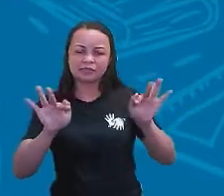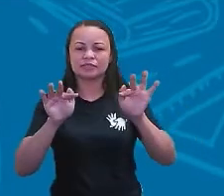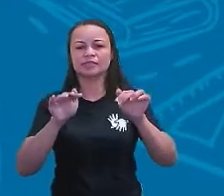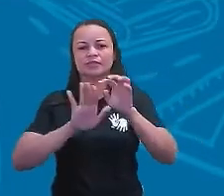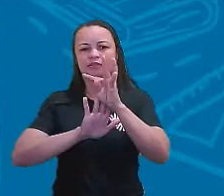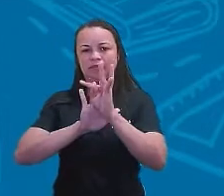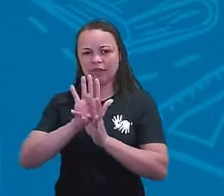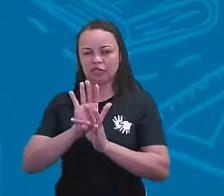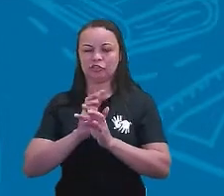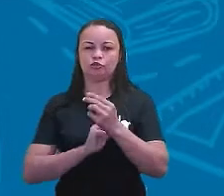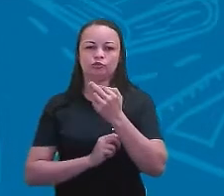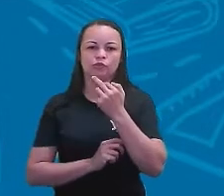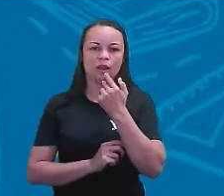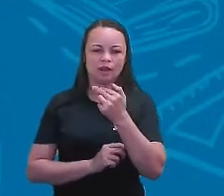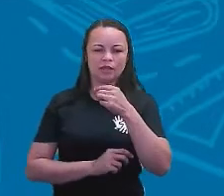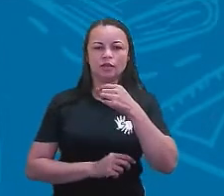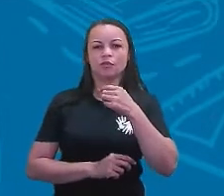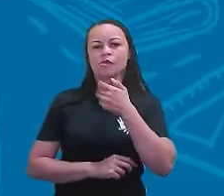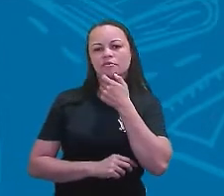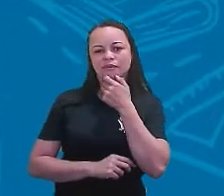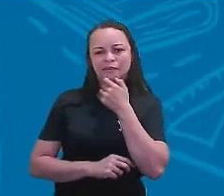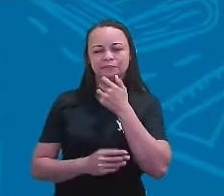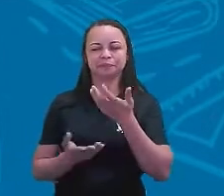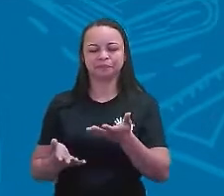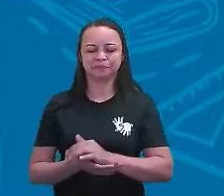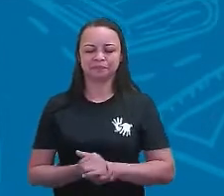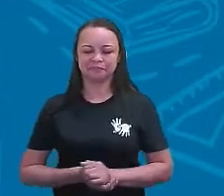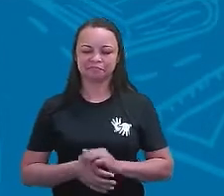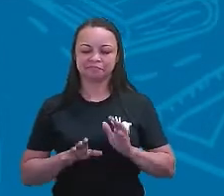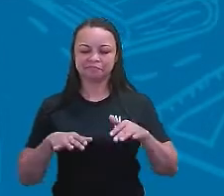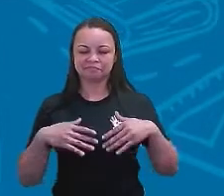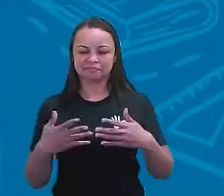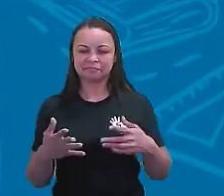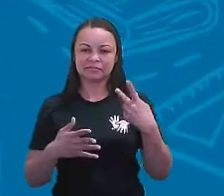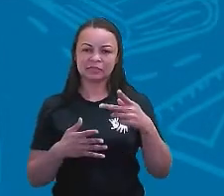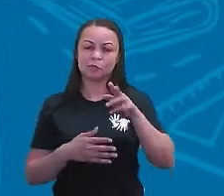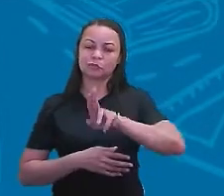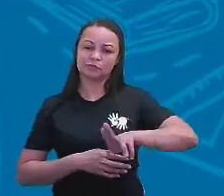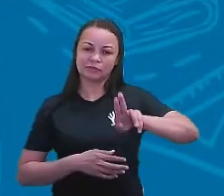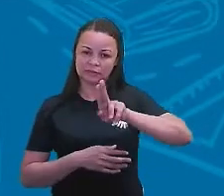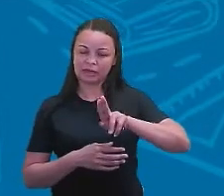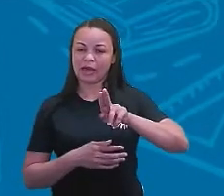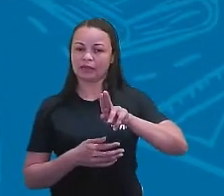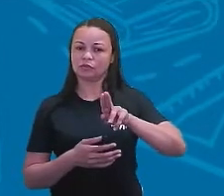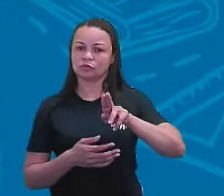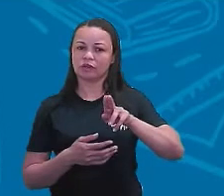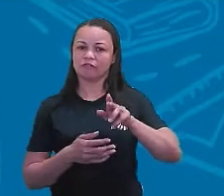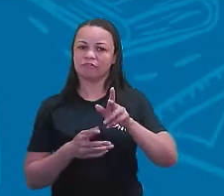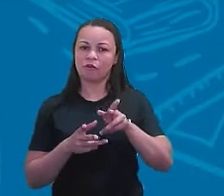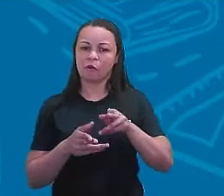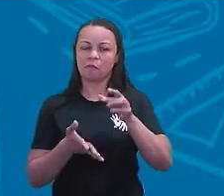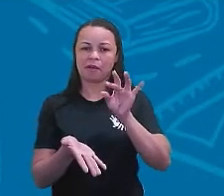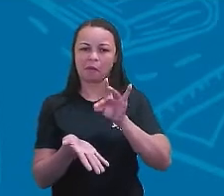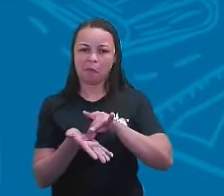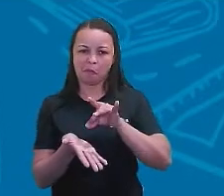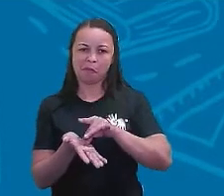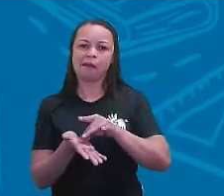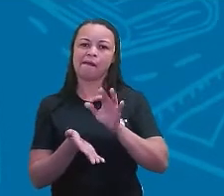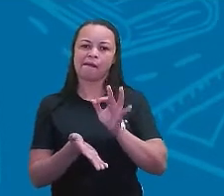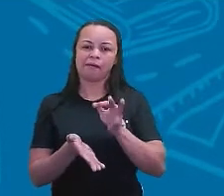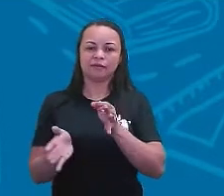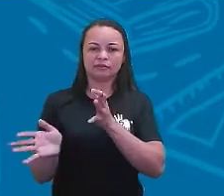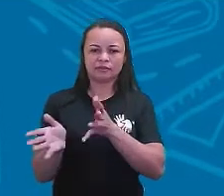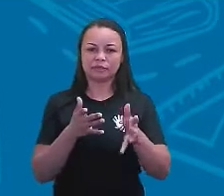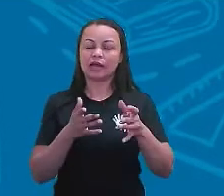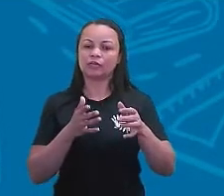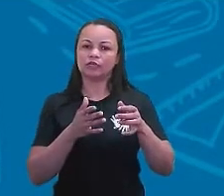na língua inglesa. Além disso, usá-los de maneira correta, de acordo com o contexto. É isso mesmo, gente. Então, a